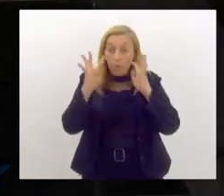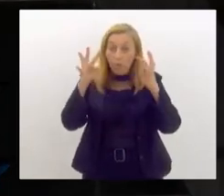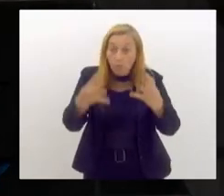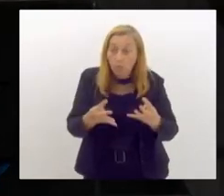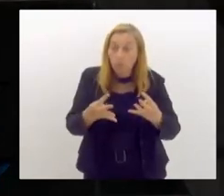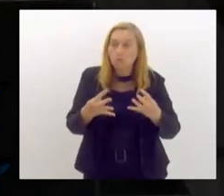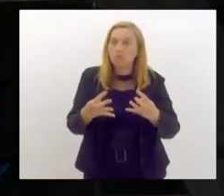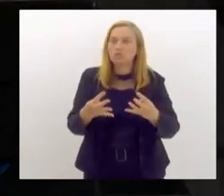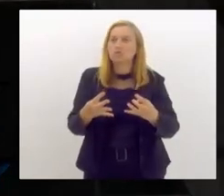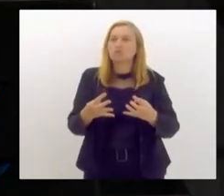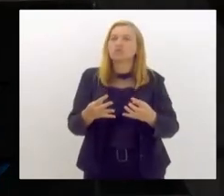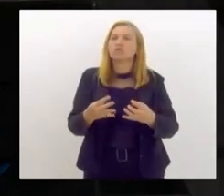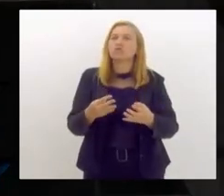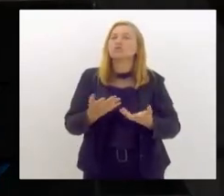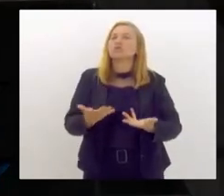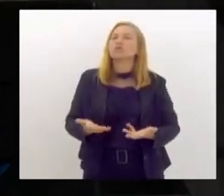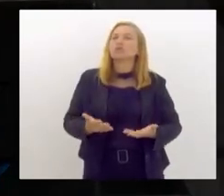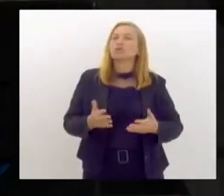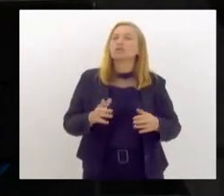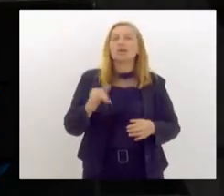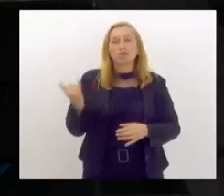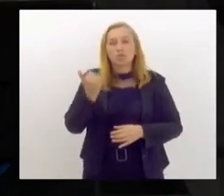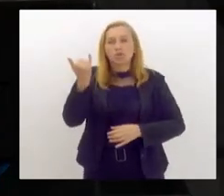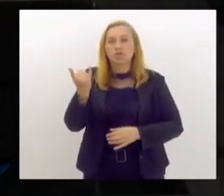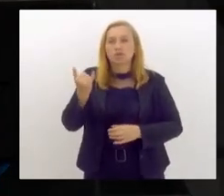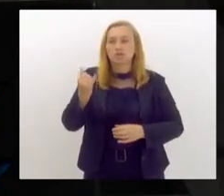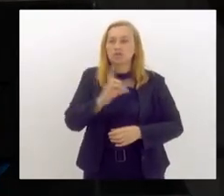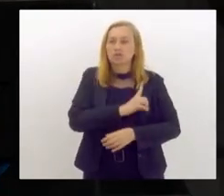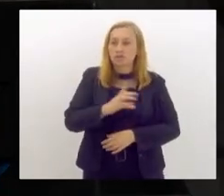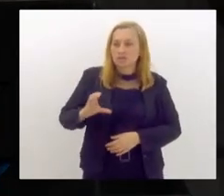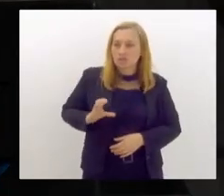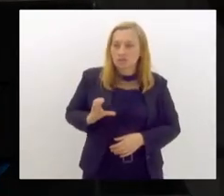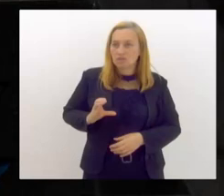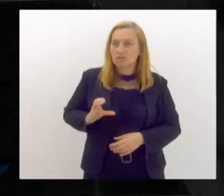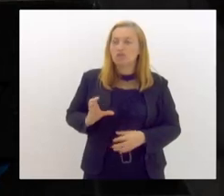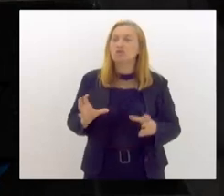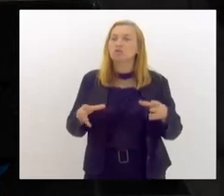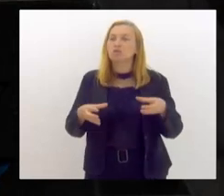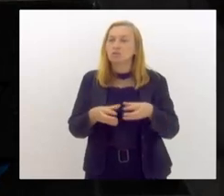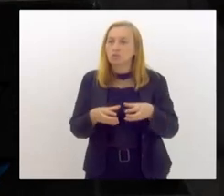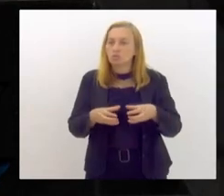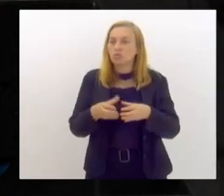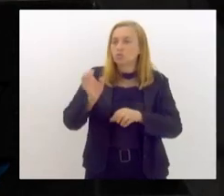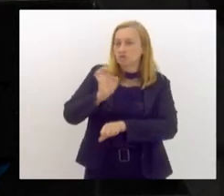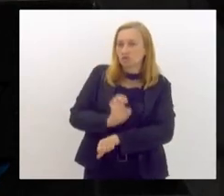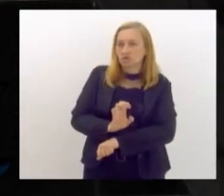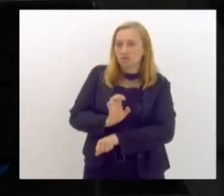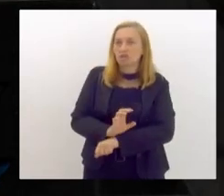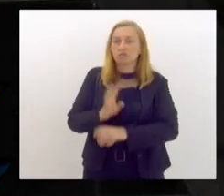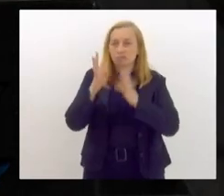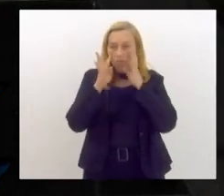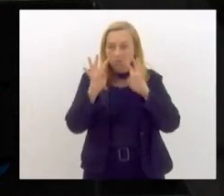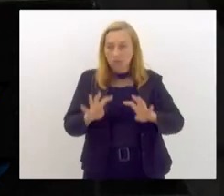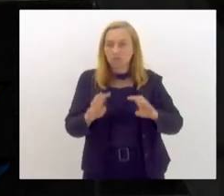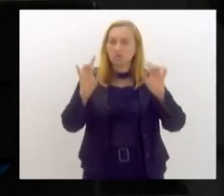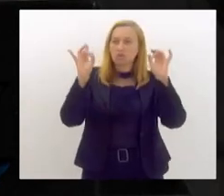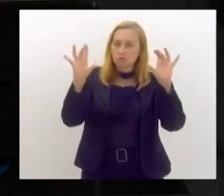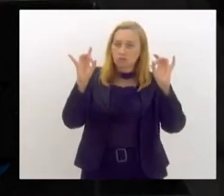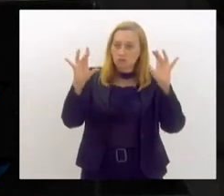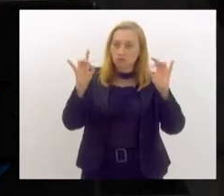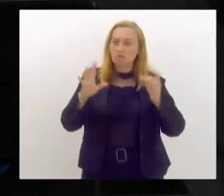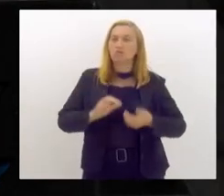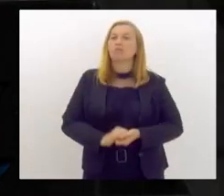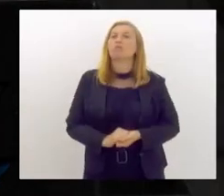tem densidade populacional, é importante que a nossa Defesa Civil, os órgãos estaduais, tenham atenção especial e